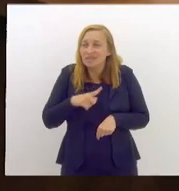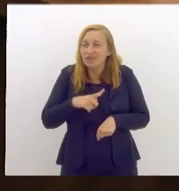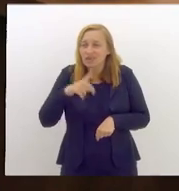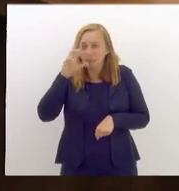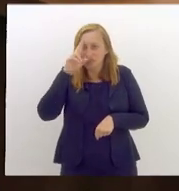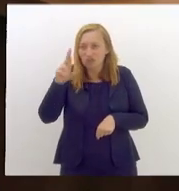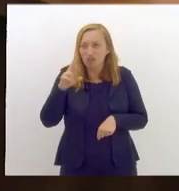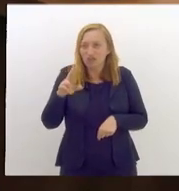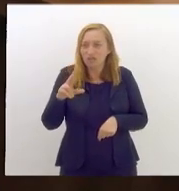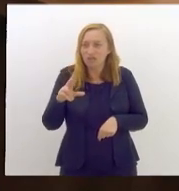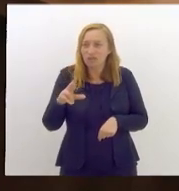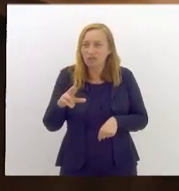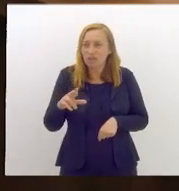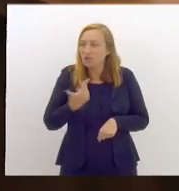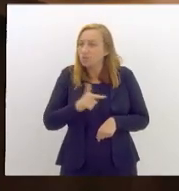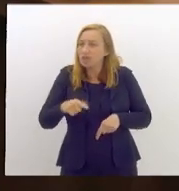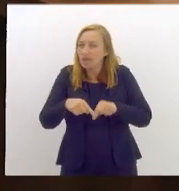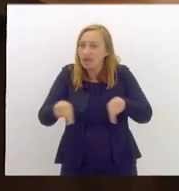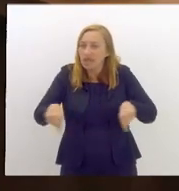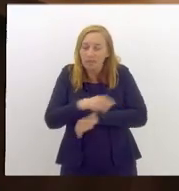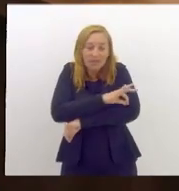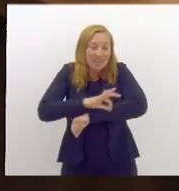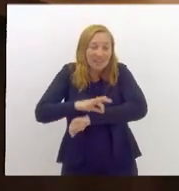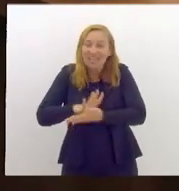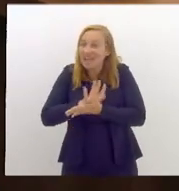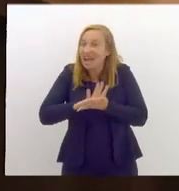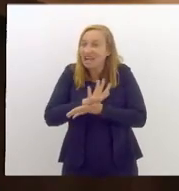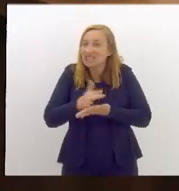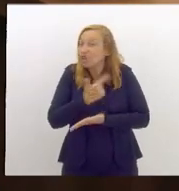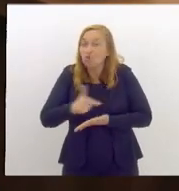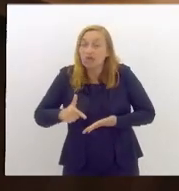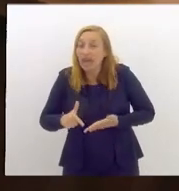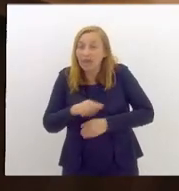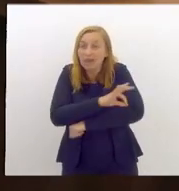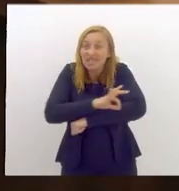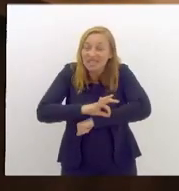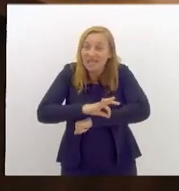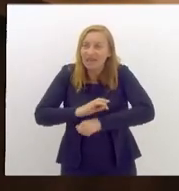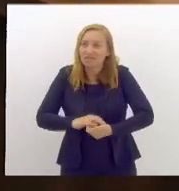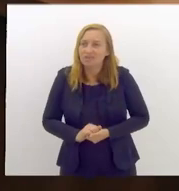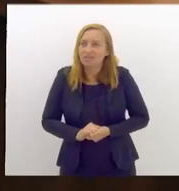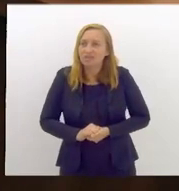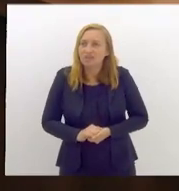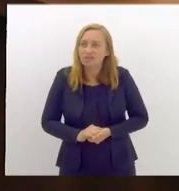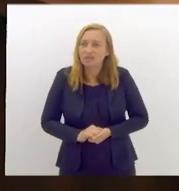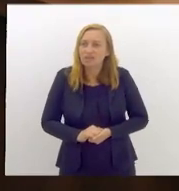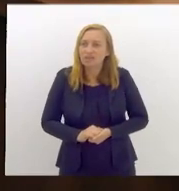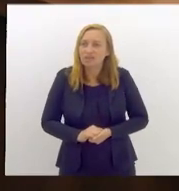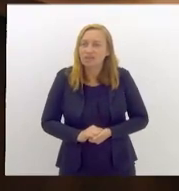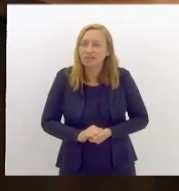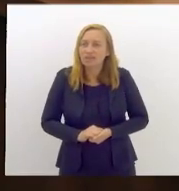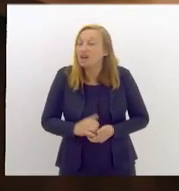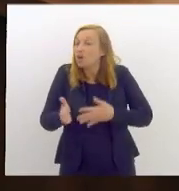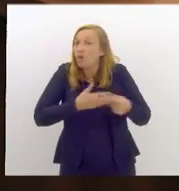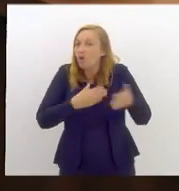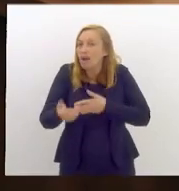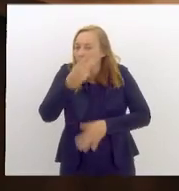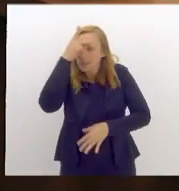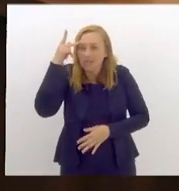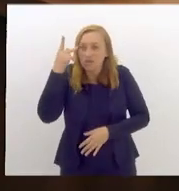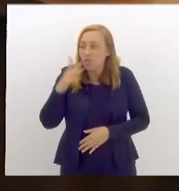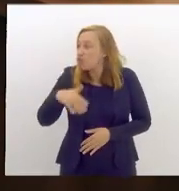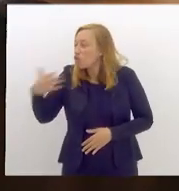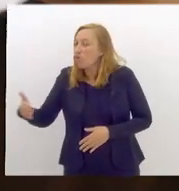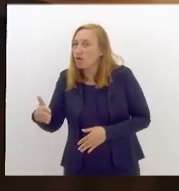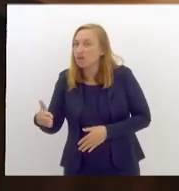esse quadrado não tem uma medida não há uma medida isso daqui qualquer pessoa aí